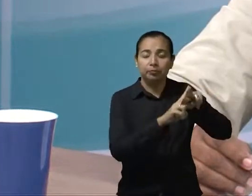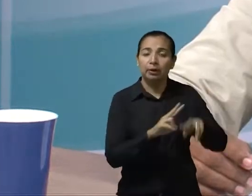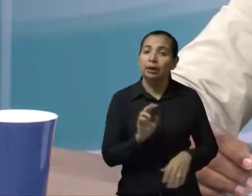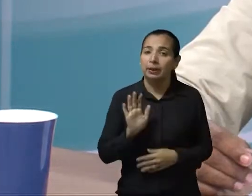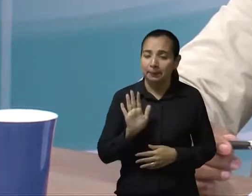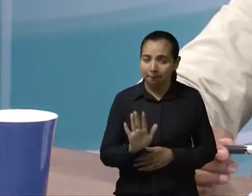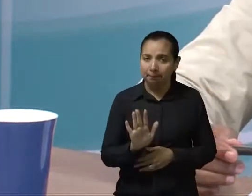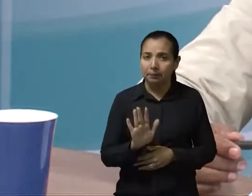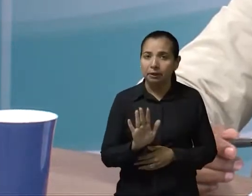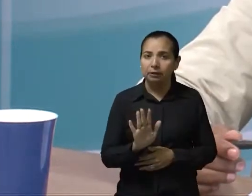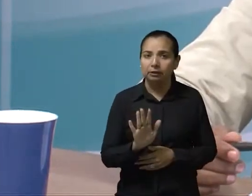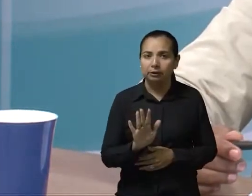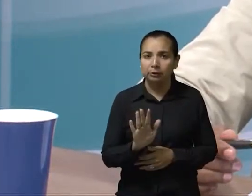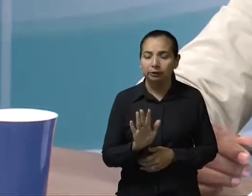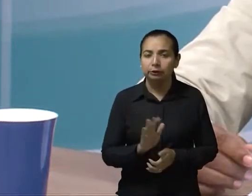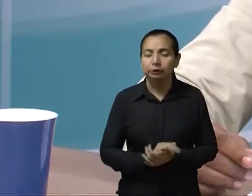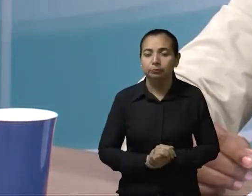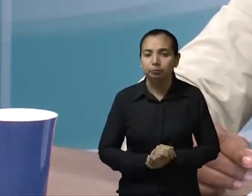otimistas, eu pelo menos